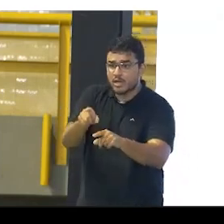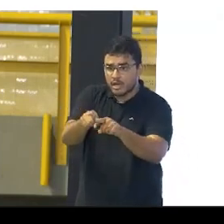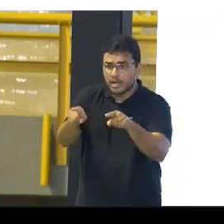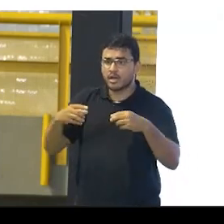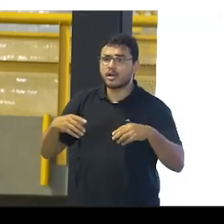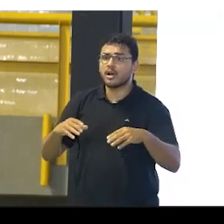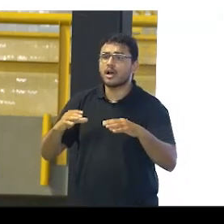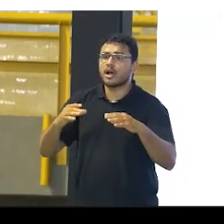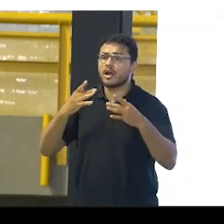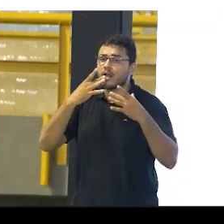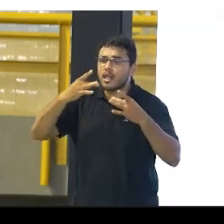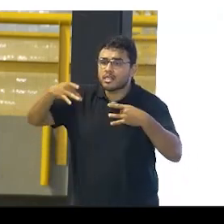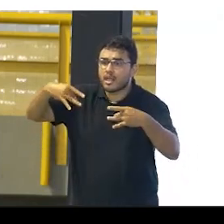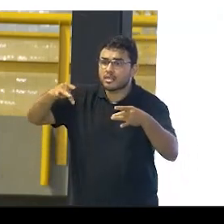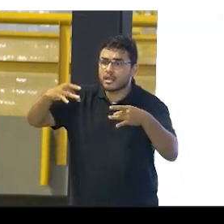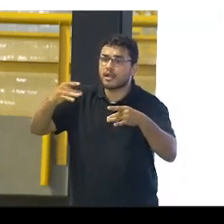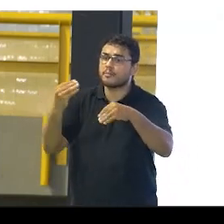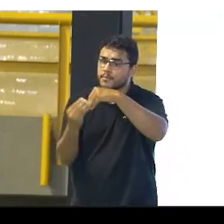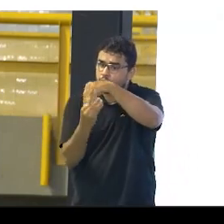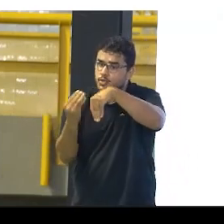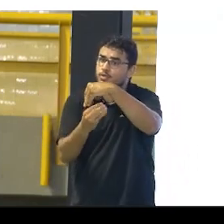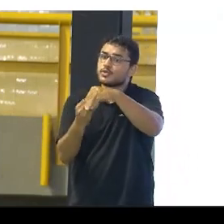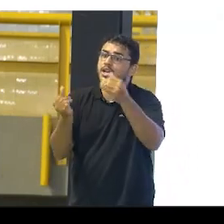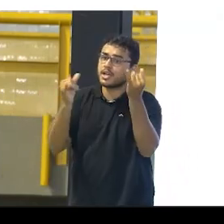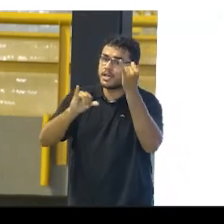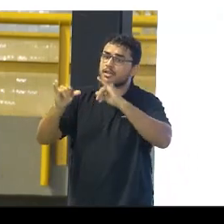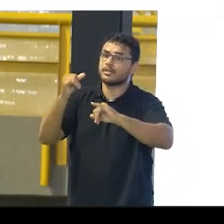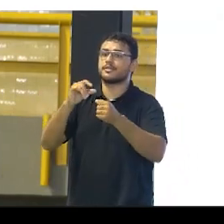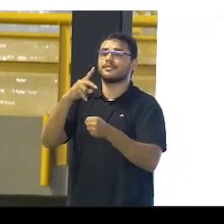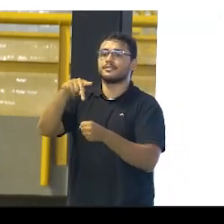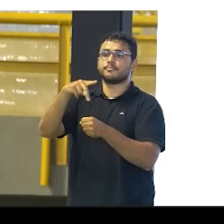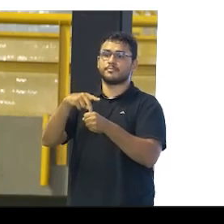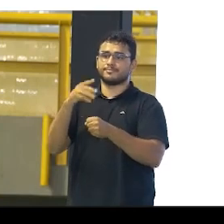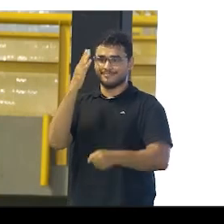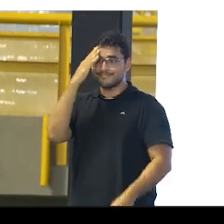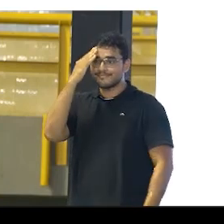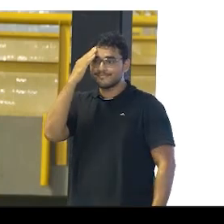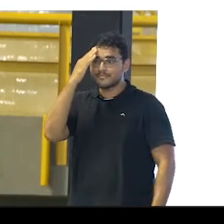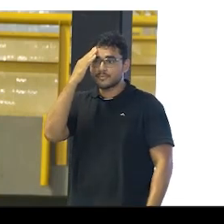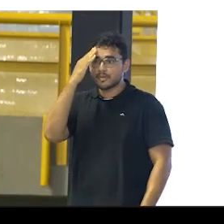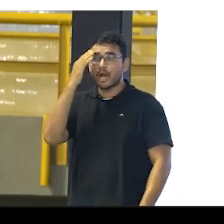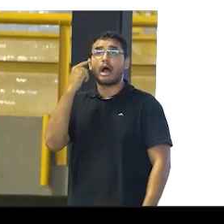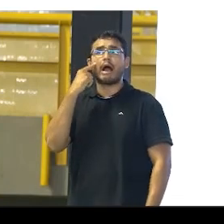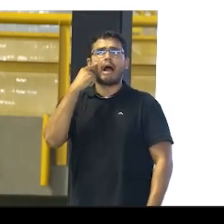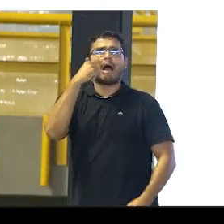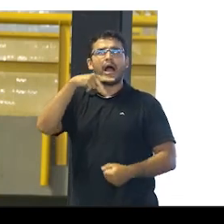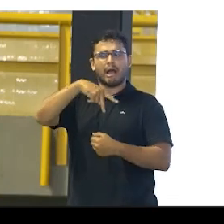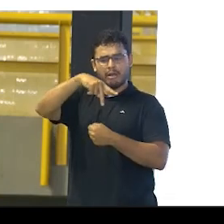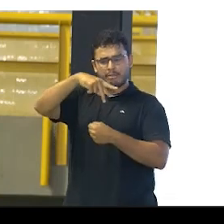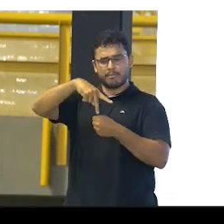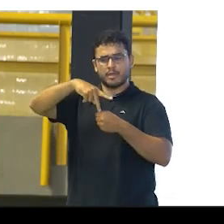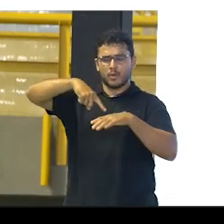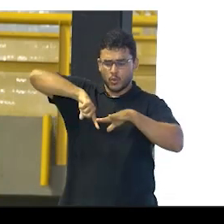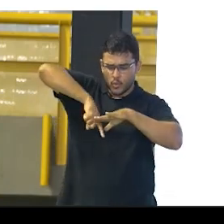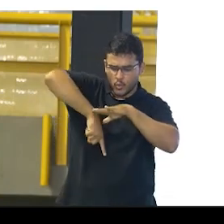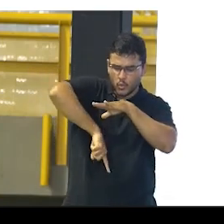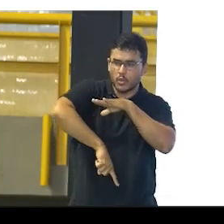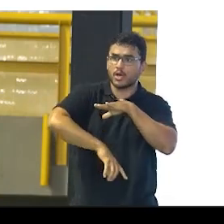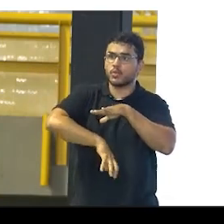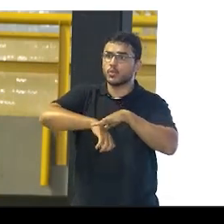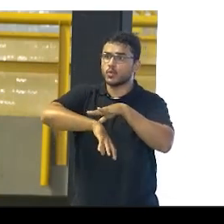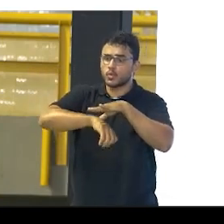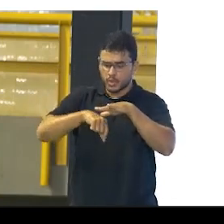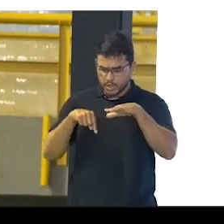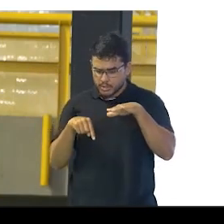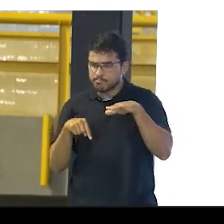que contém petróleo, que é derivado do petróleo. Então, aparentemente, é uma fonte muito